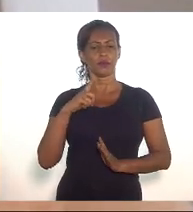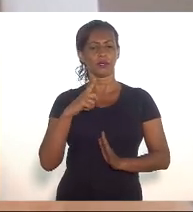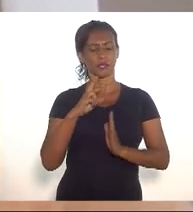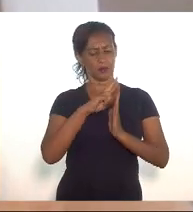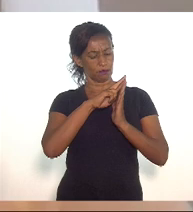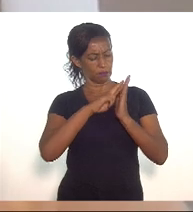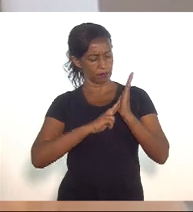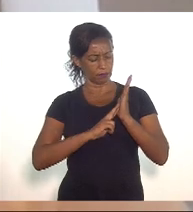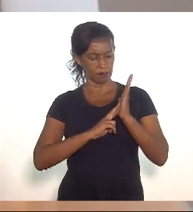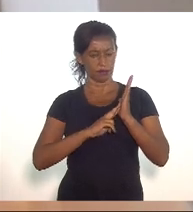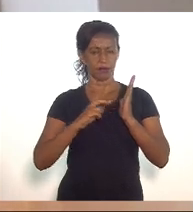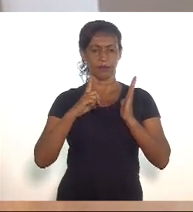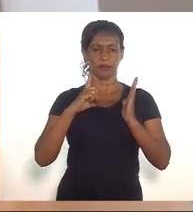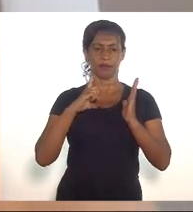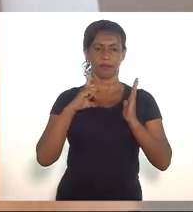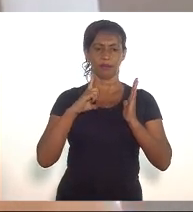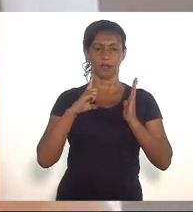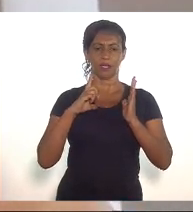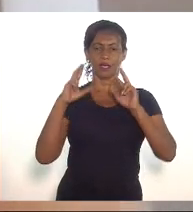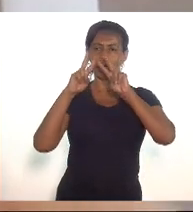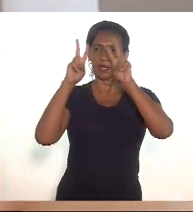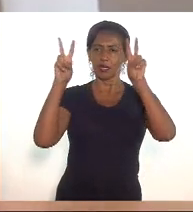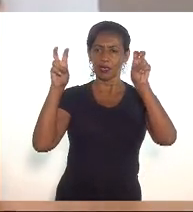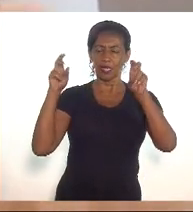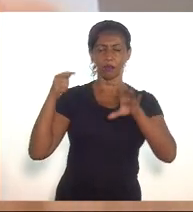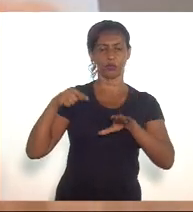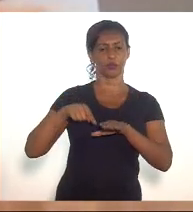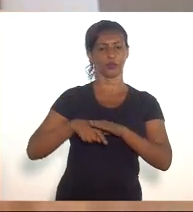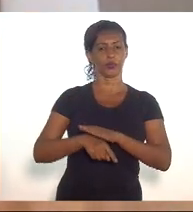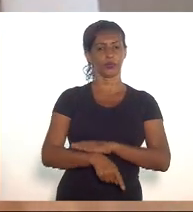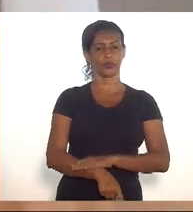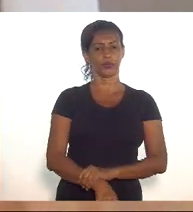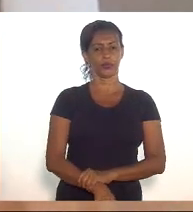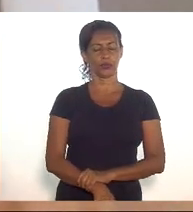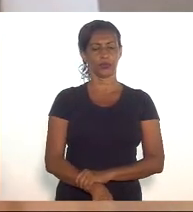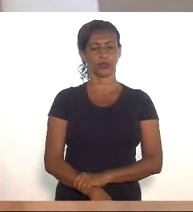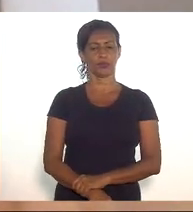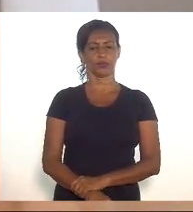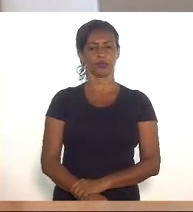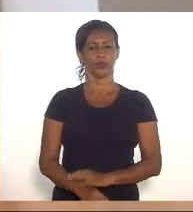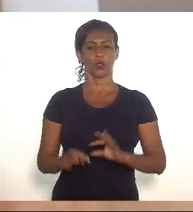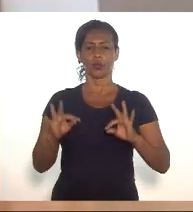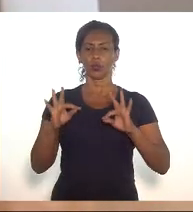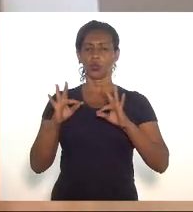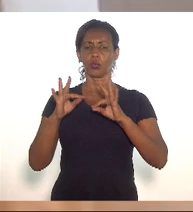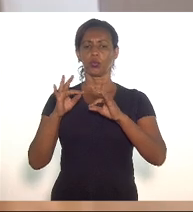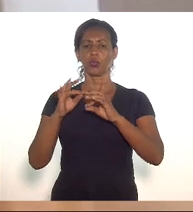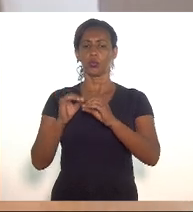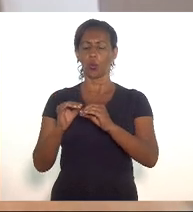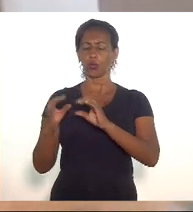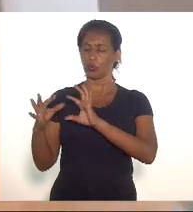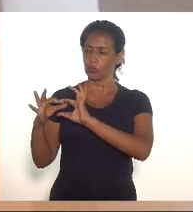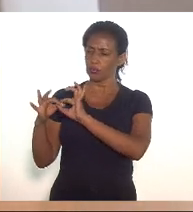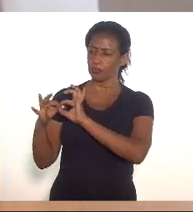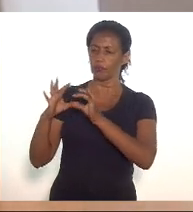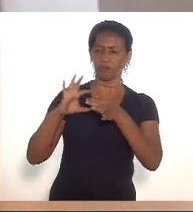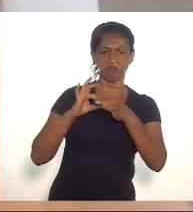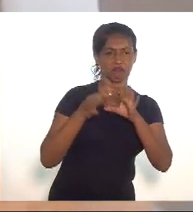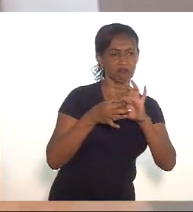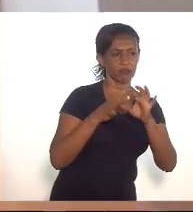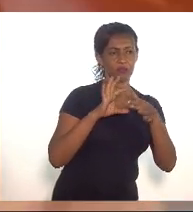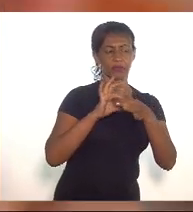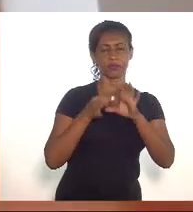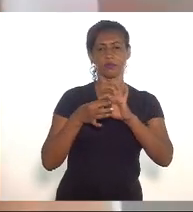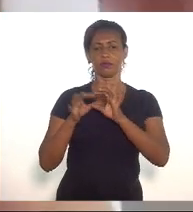qualquer Estado, são temas bastante profundos, todos eles interconectados, e